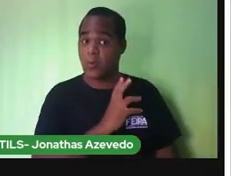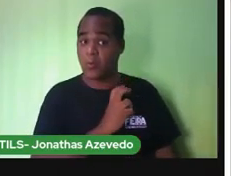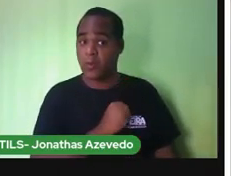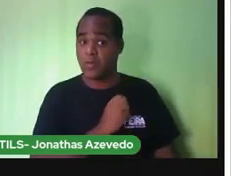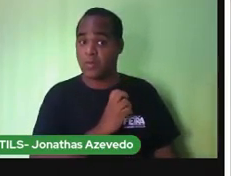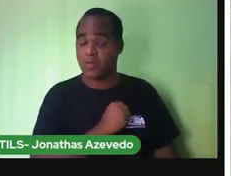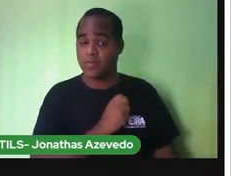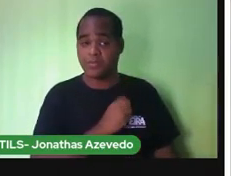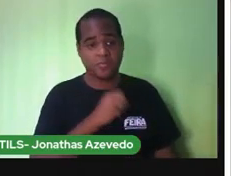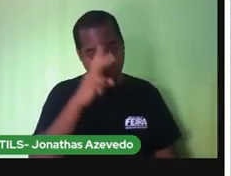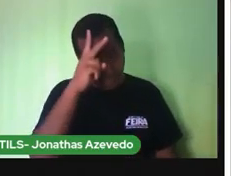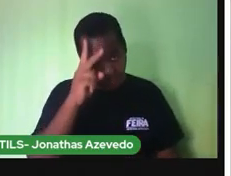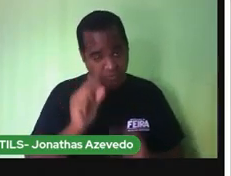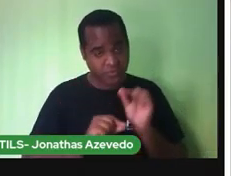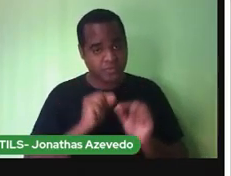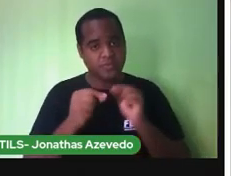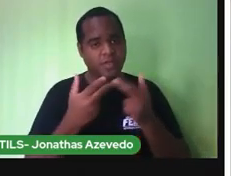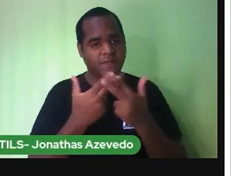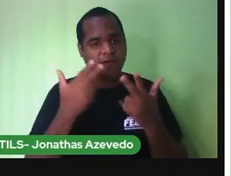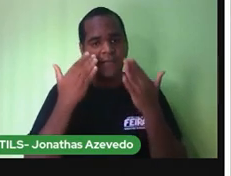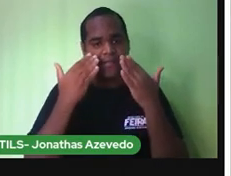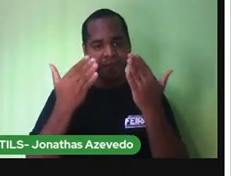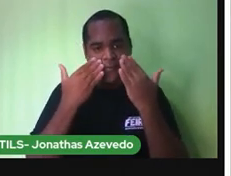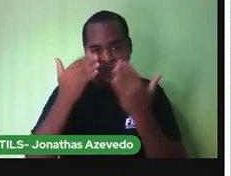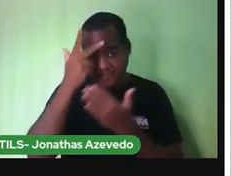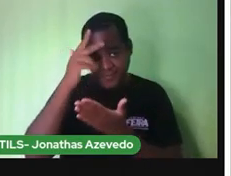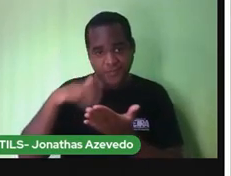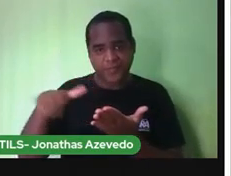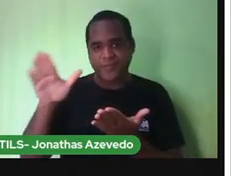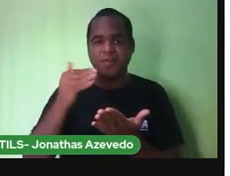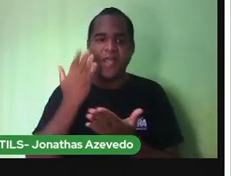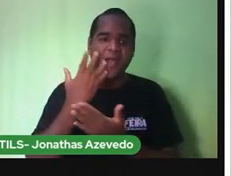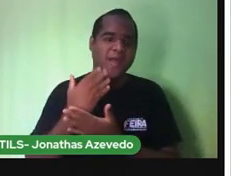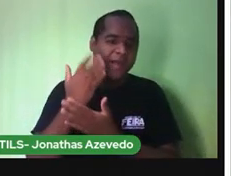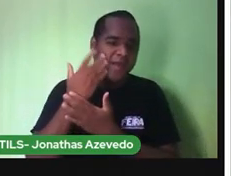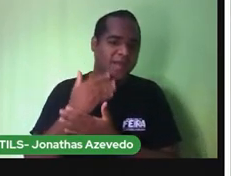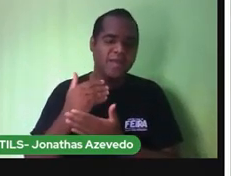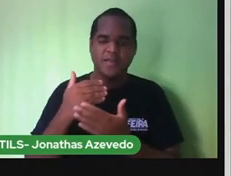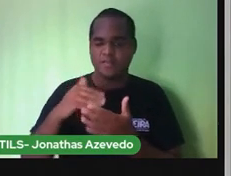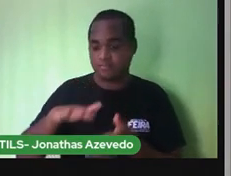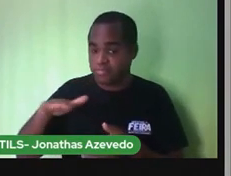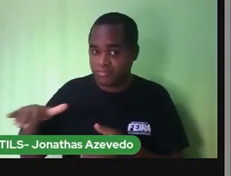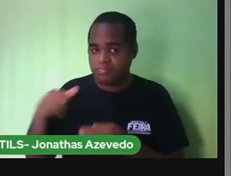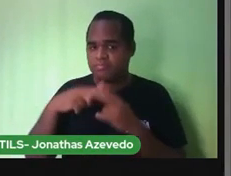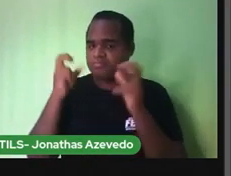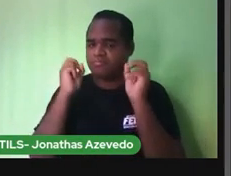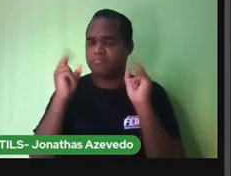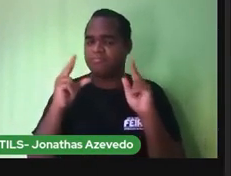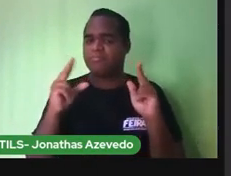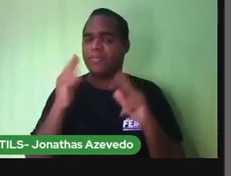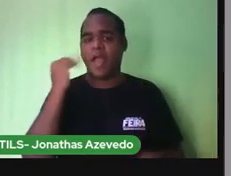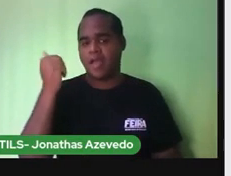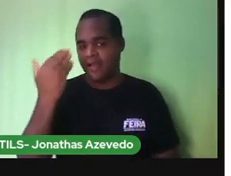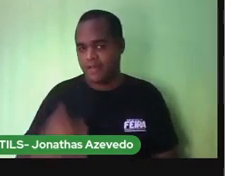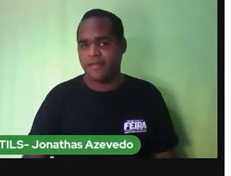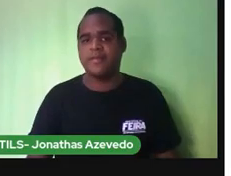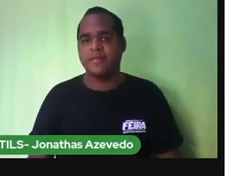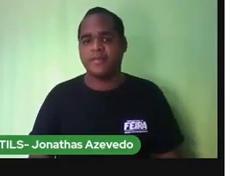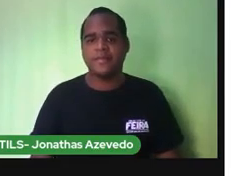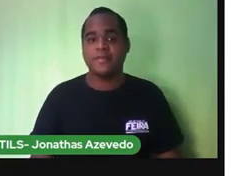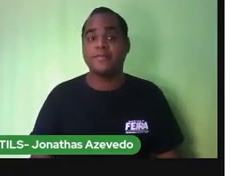história mostra que a gente mesmo pequenininho olha ser bem pé e nessa